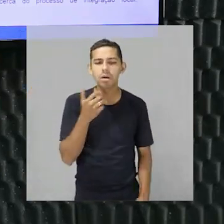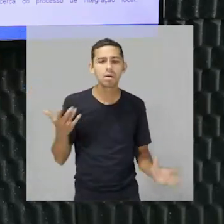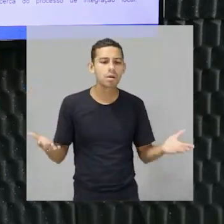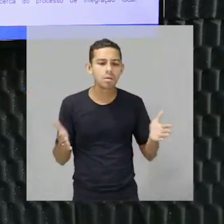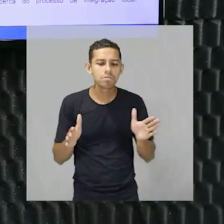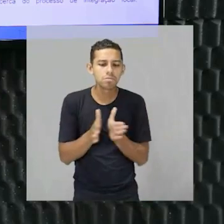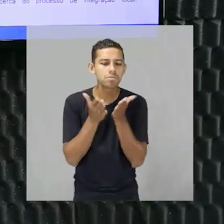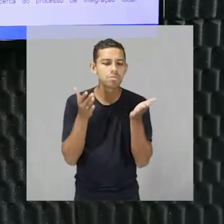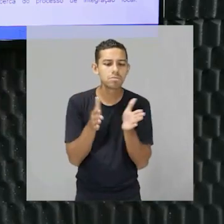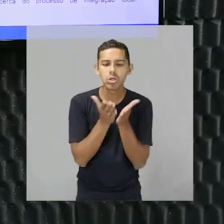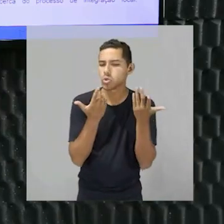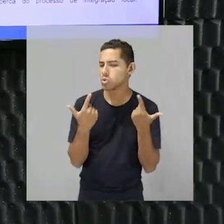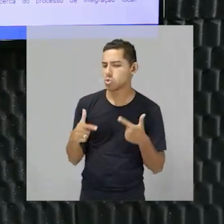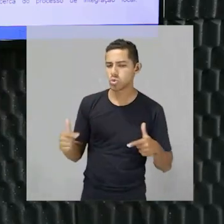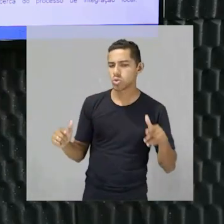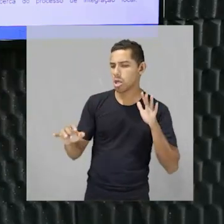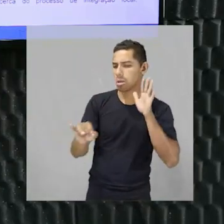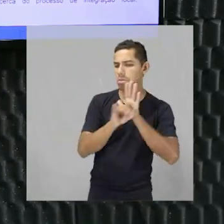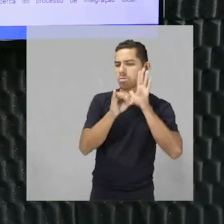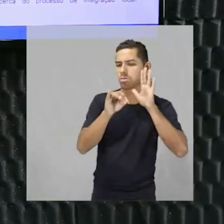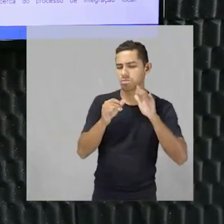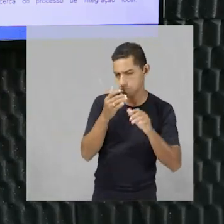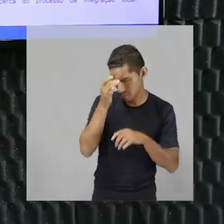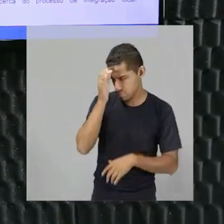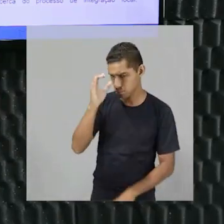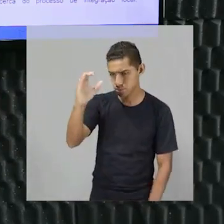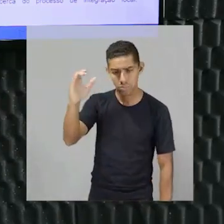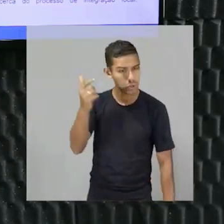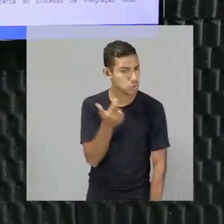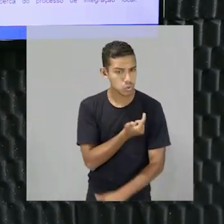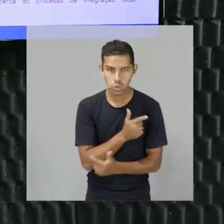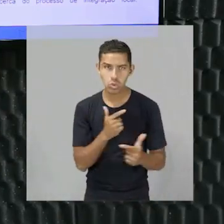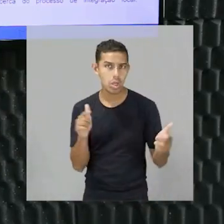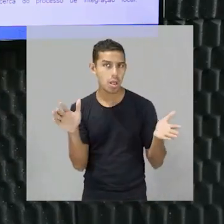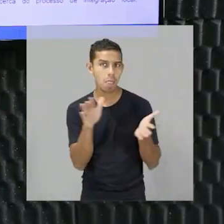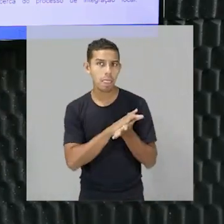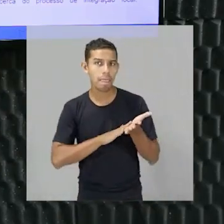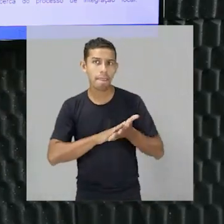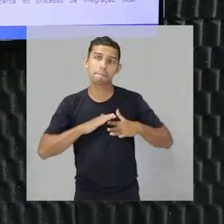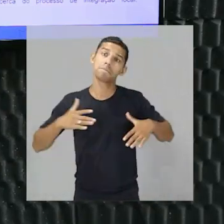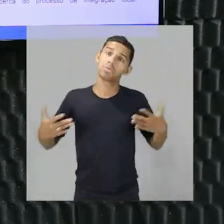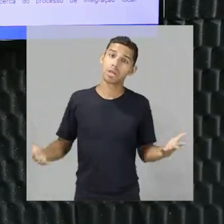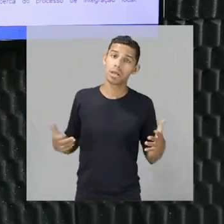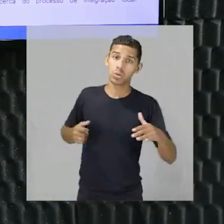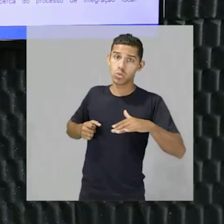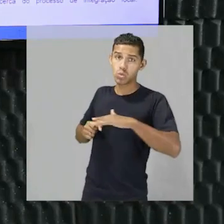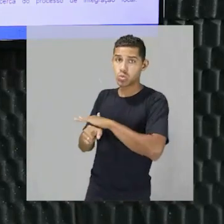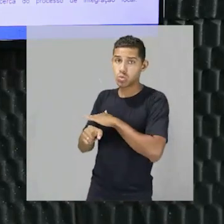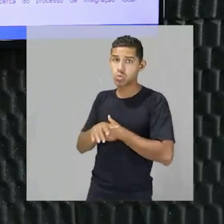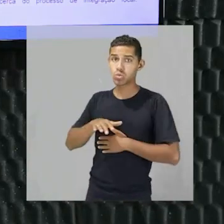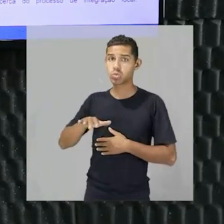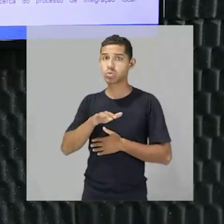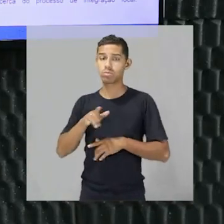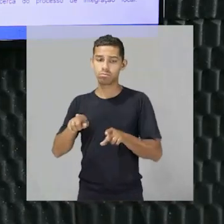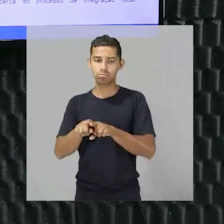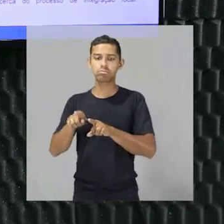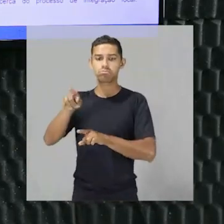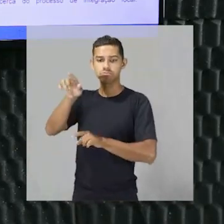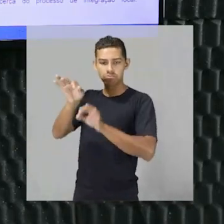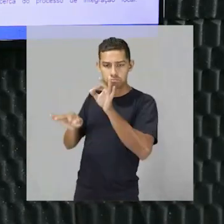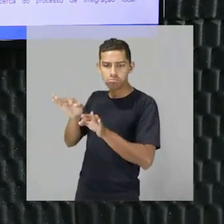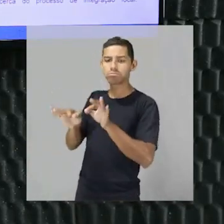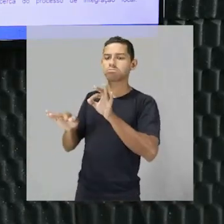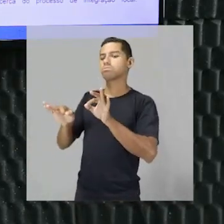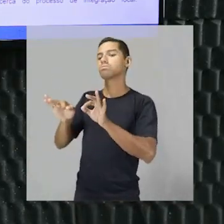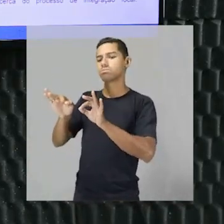não terem uma identificação cultural e por não estarem, de certa forma, totalmente inseridos, né, nos meios, nos códigos jurídicos, ou